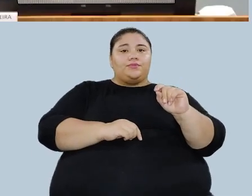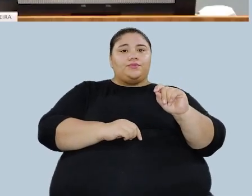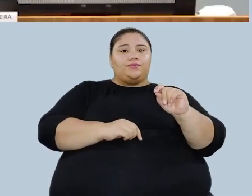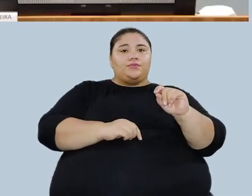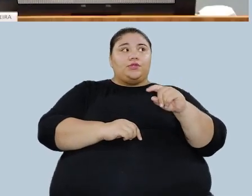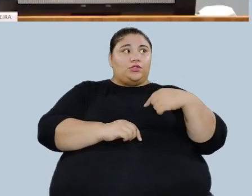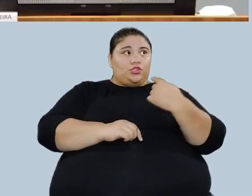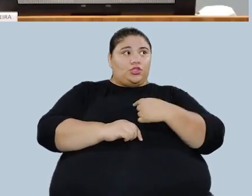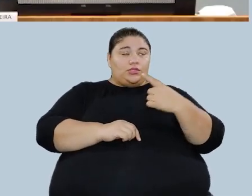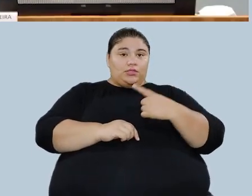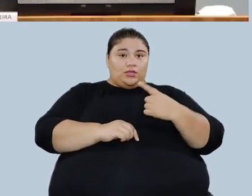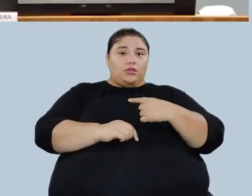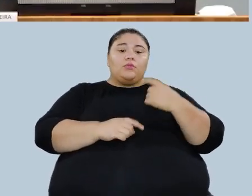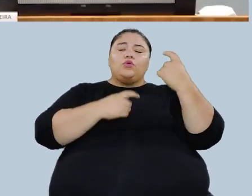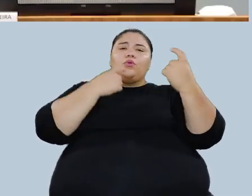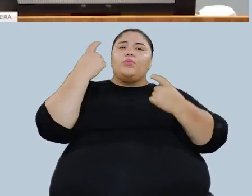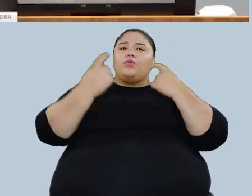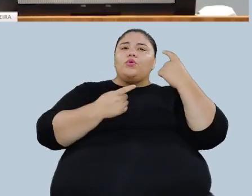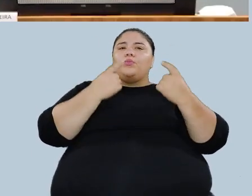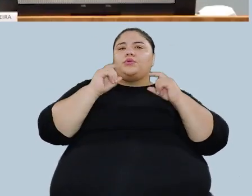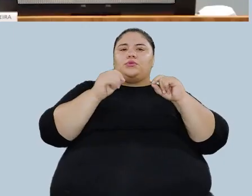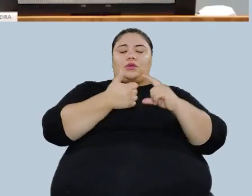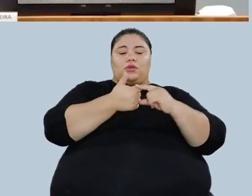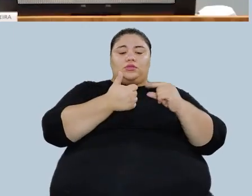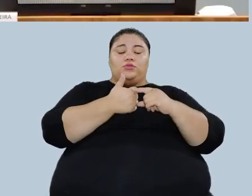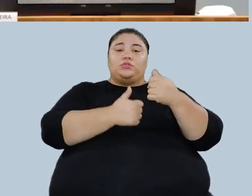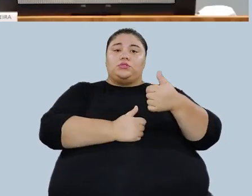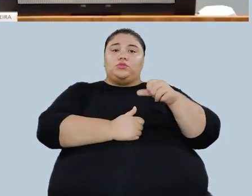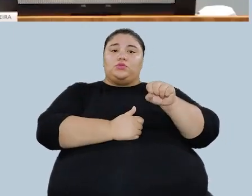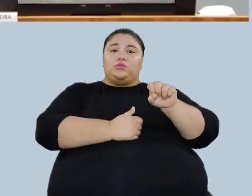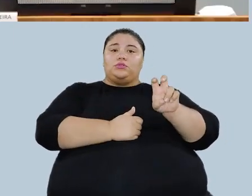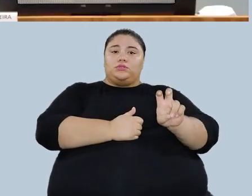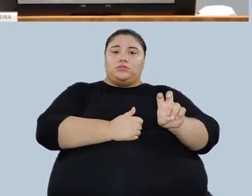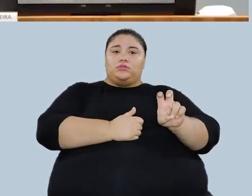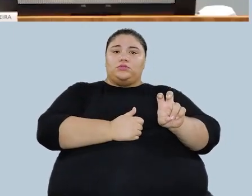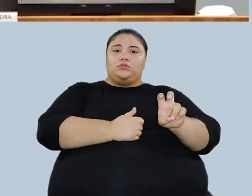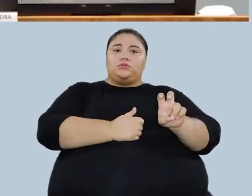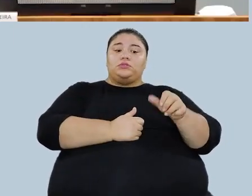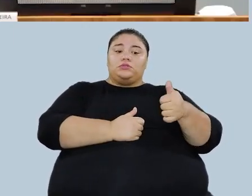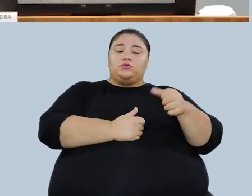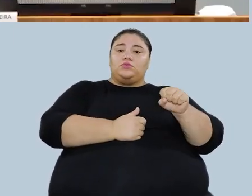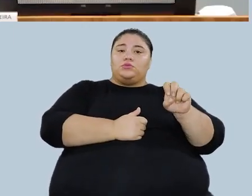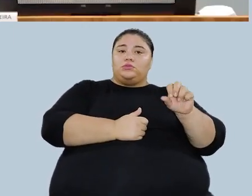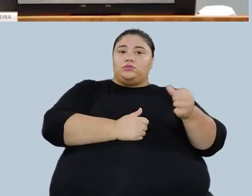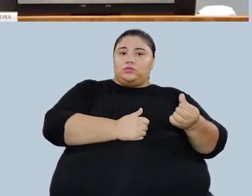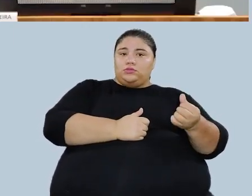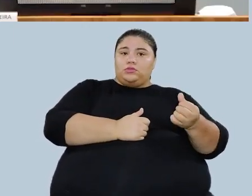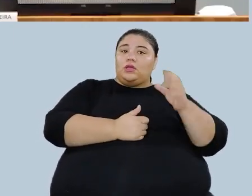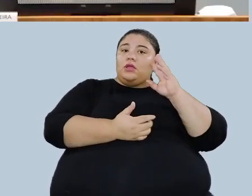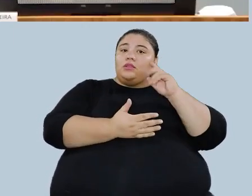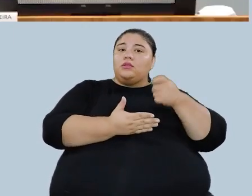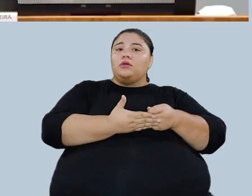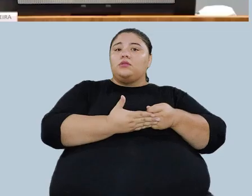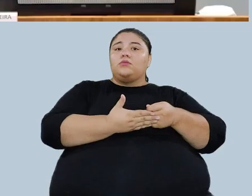nós tenhamos aqui uma preocupação muito forte no artigo 185, né, e 186, com a determinação da base